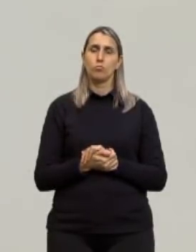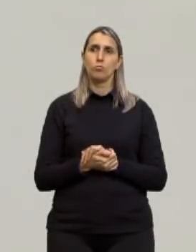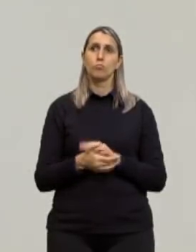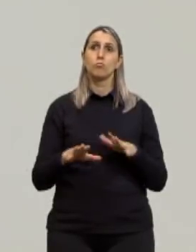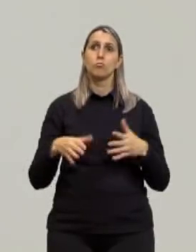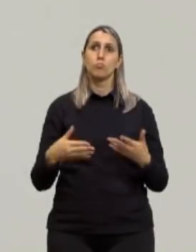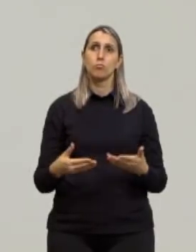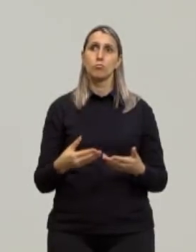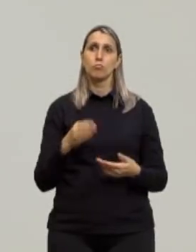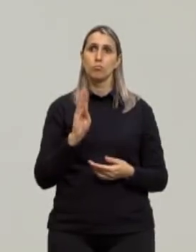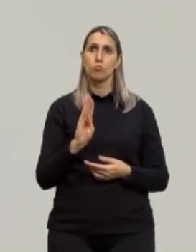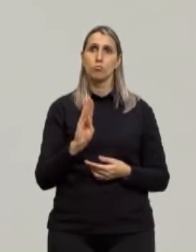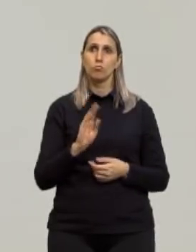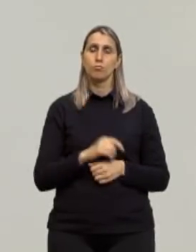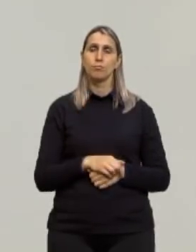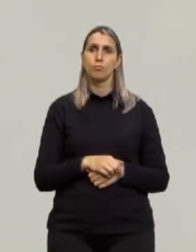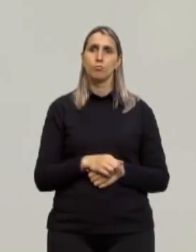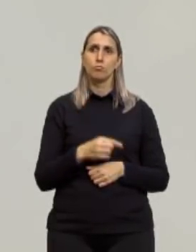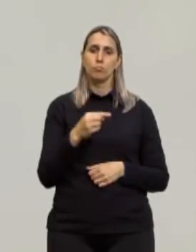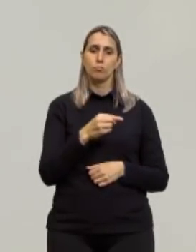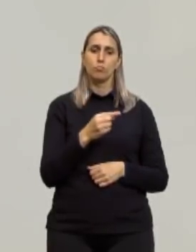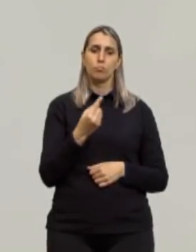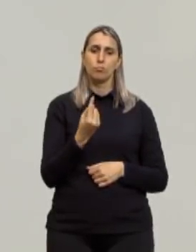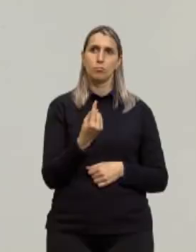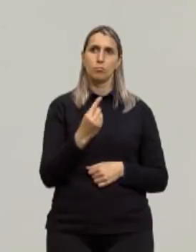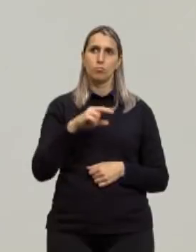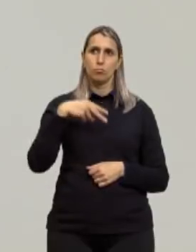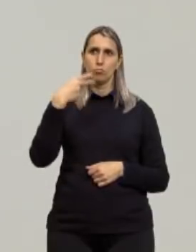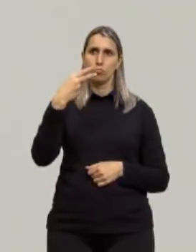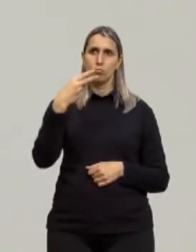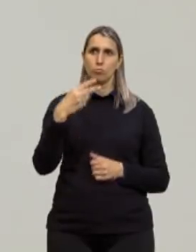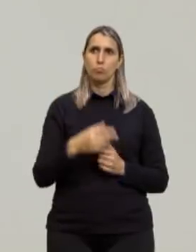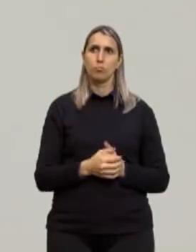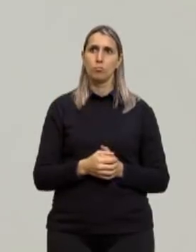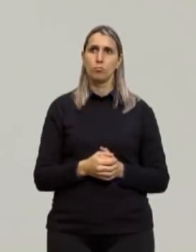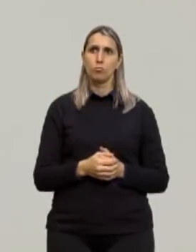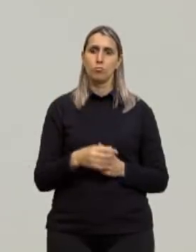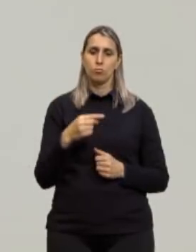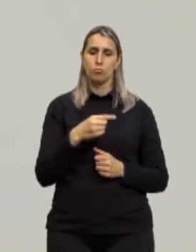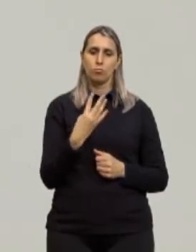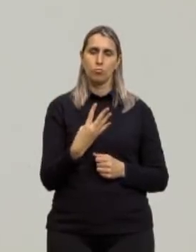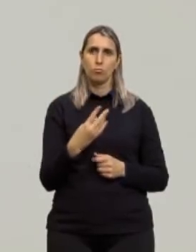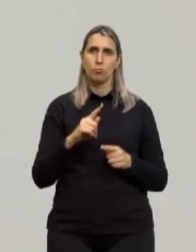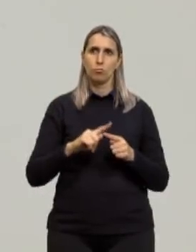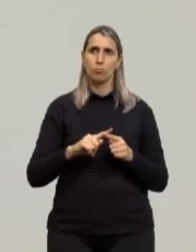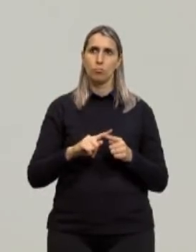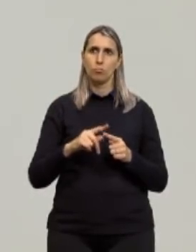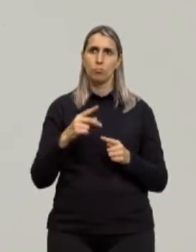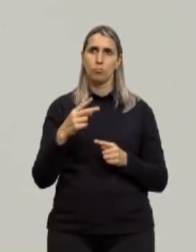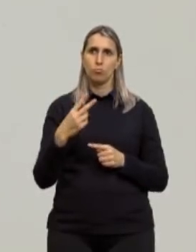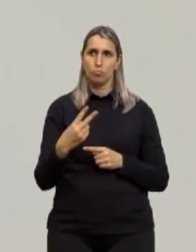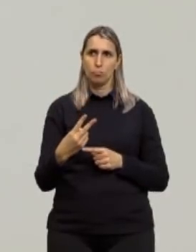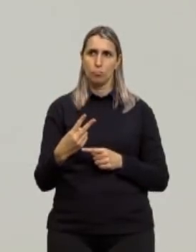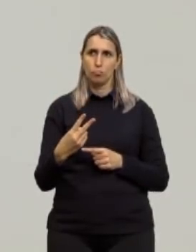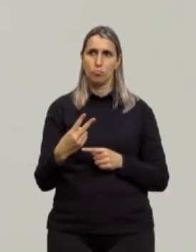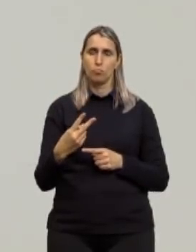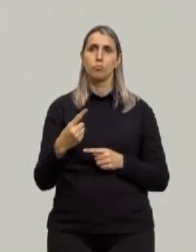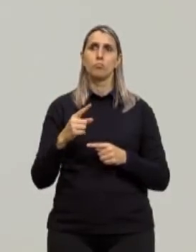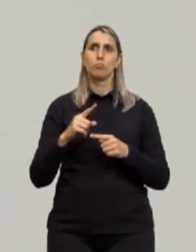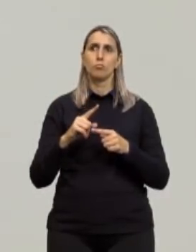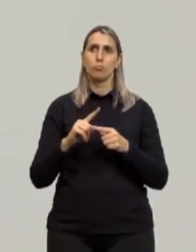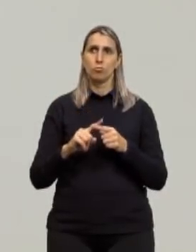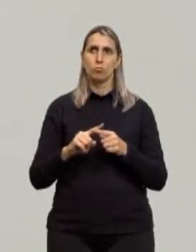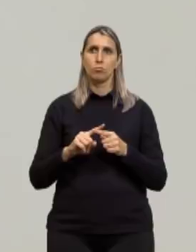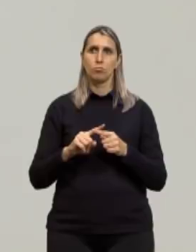e quem é o nosso tema b - 1 ao quadrado menos 4 vezes o termo aqui é